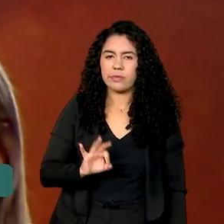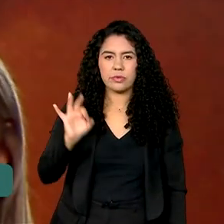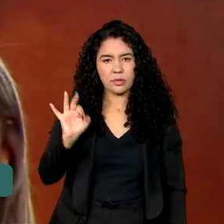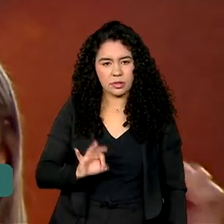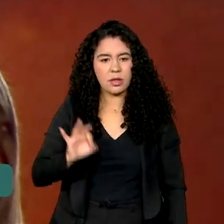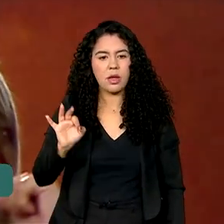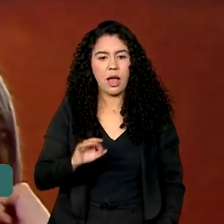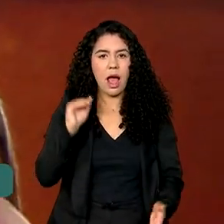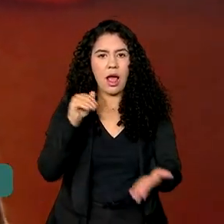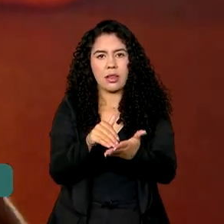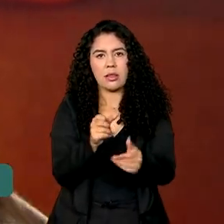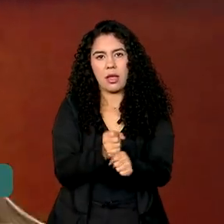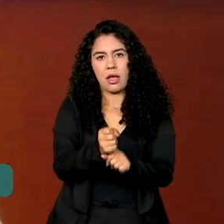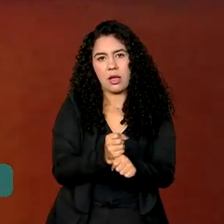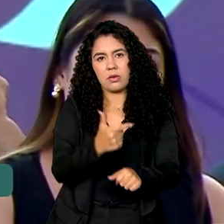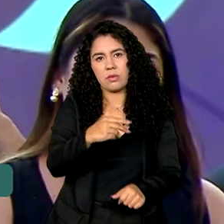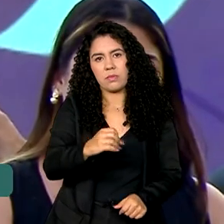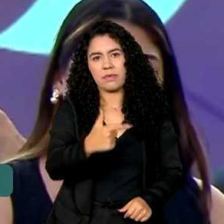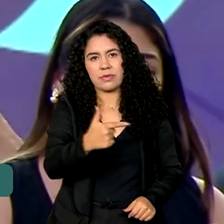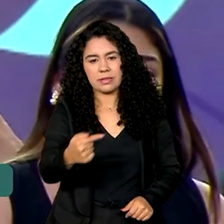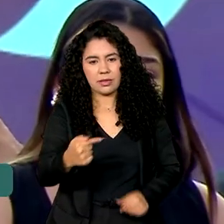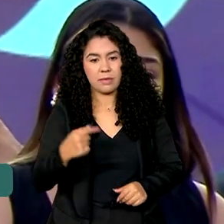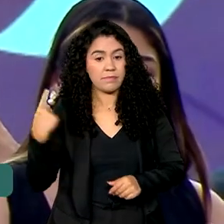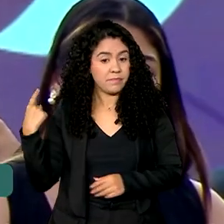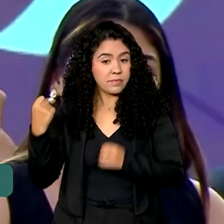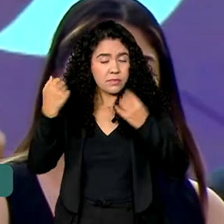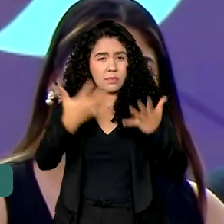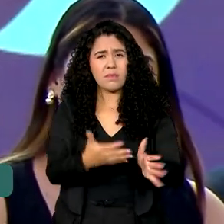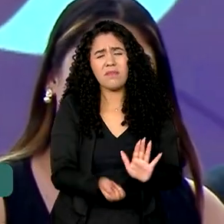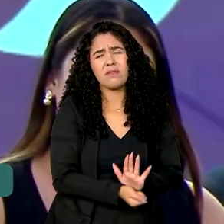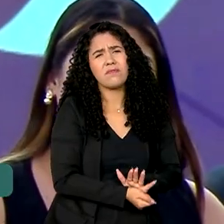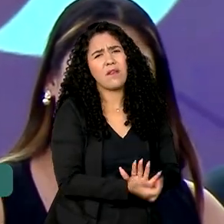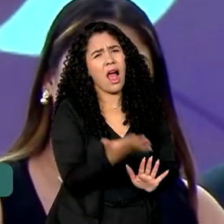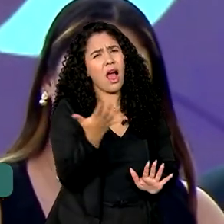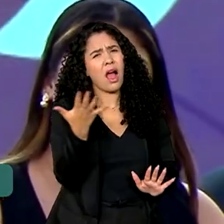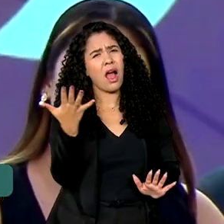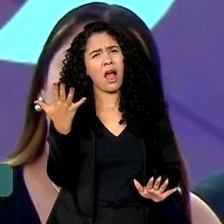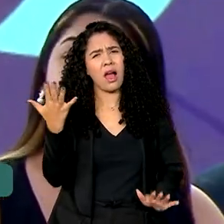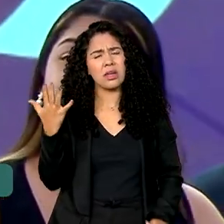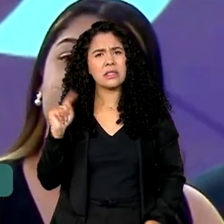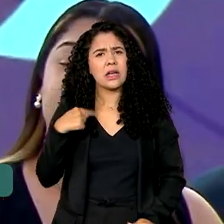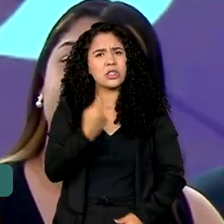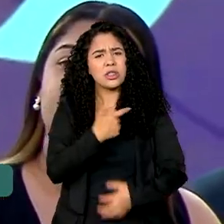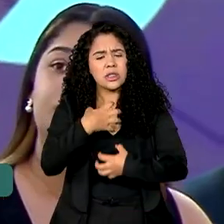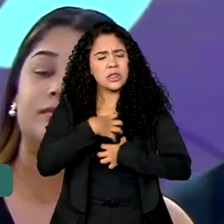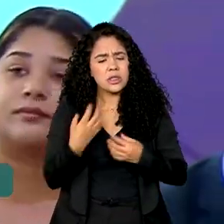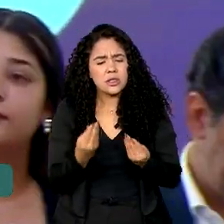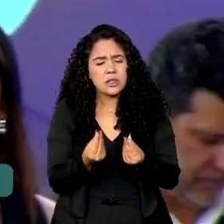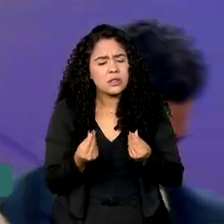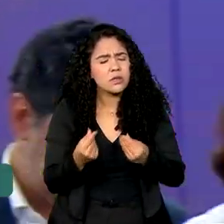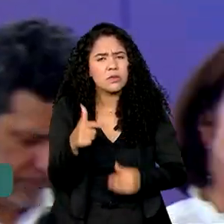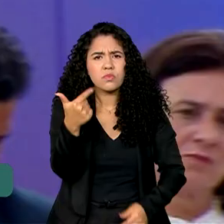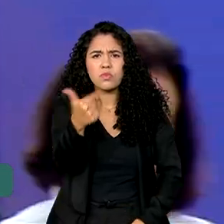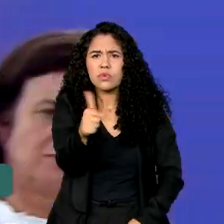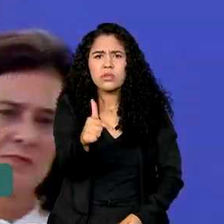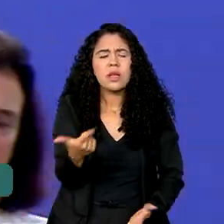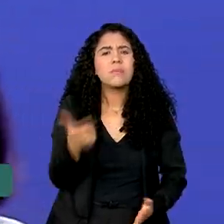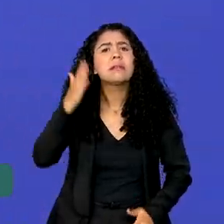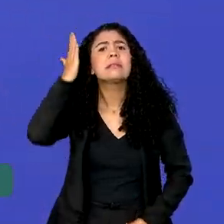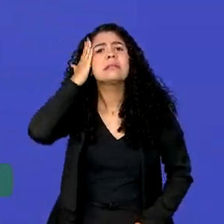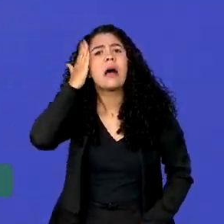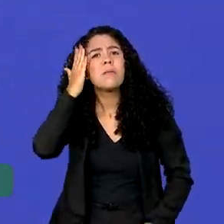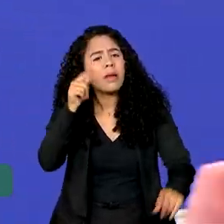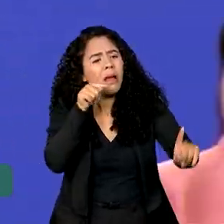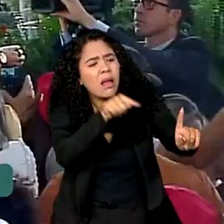também até 2027. Muitas vezes a gente não tem a sensibilidade de saber o que a